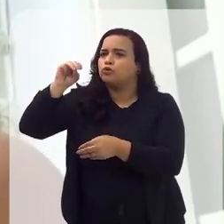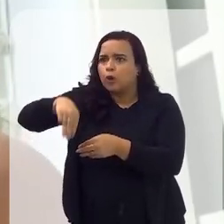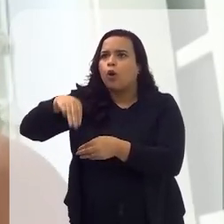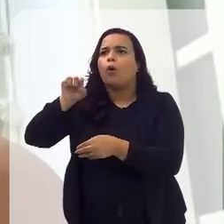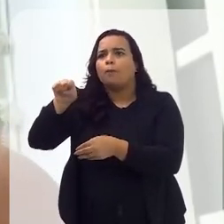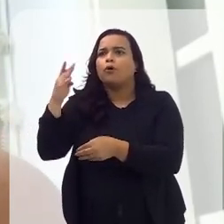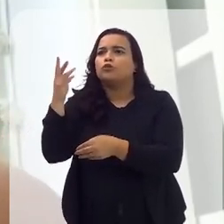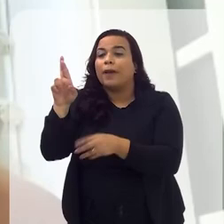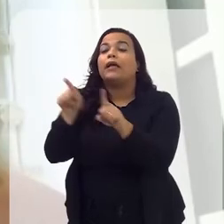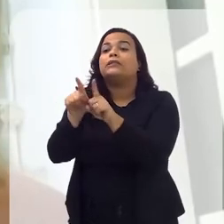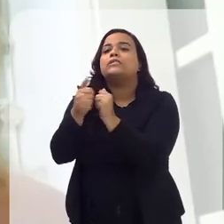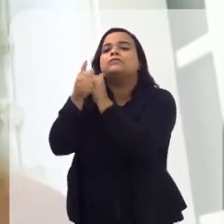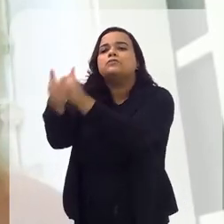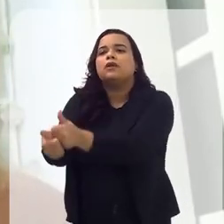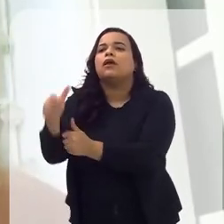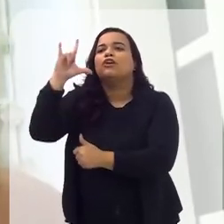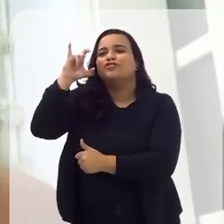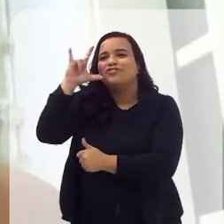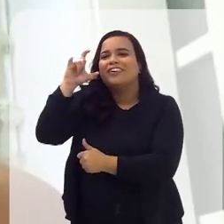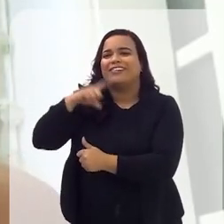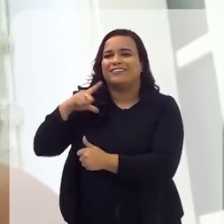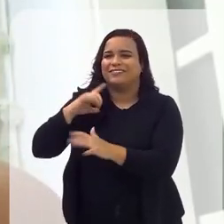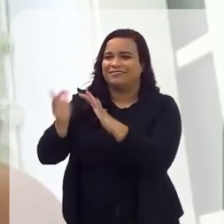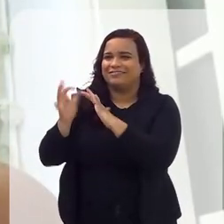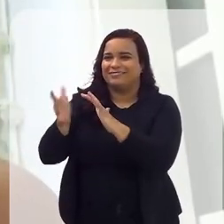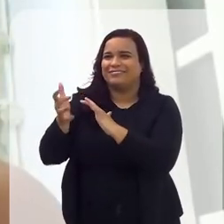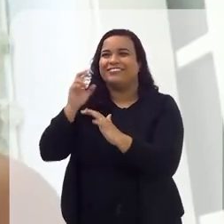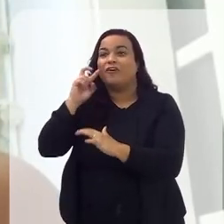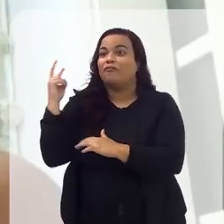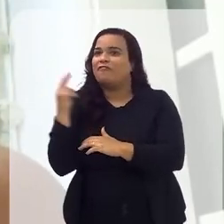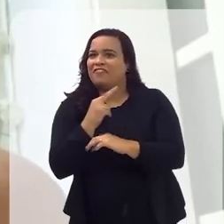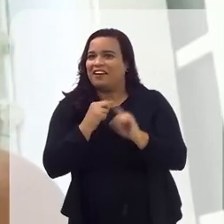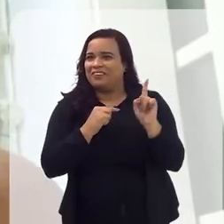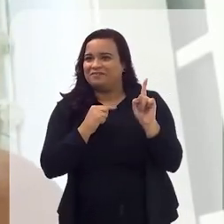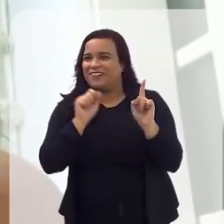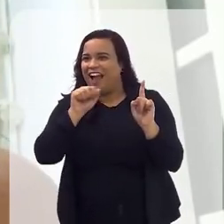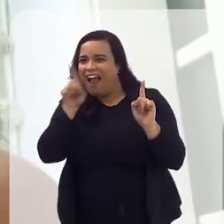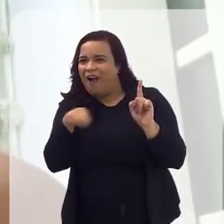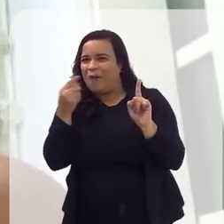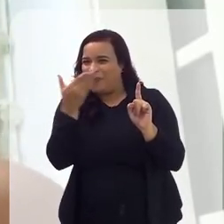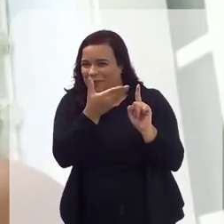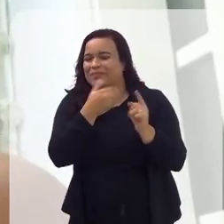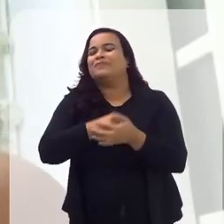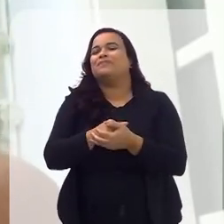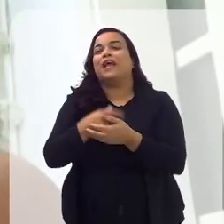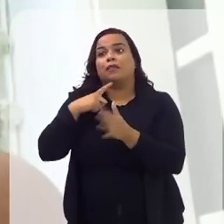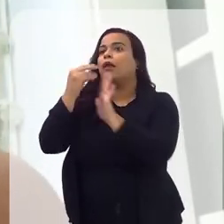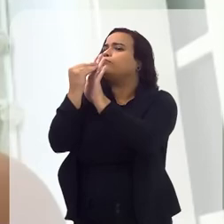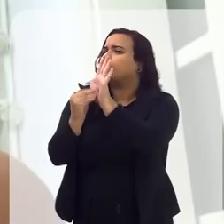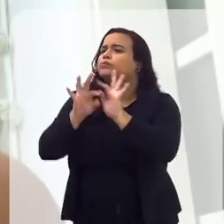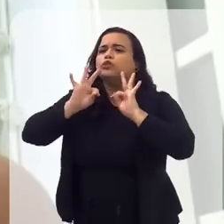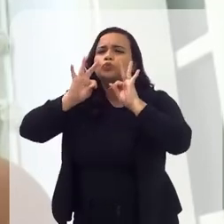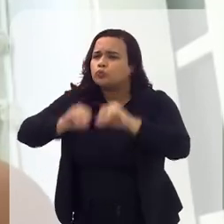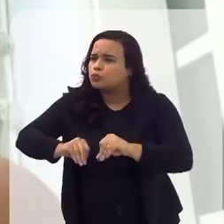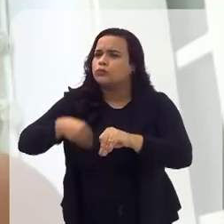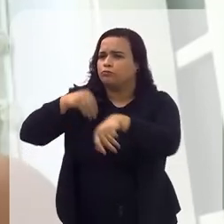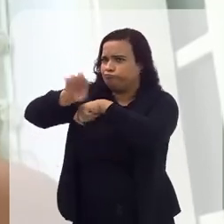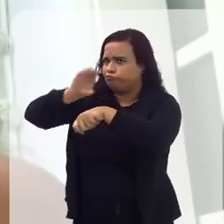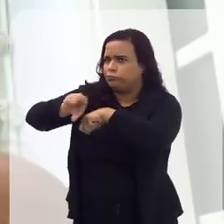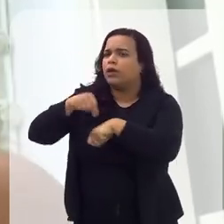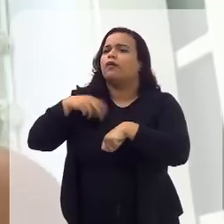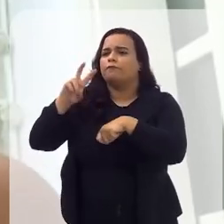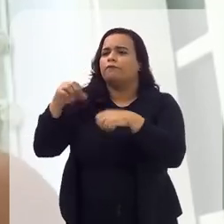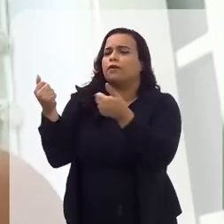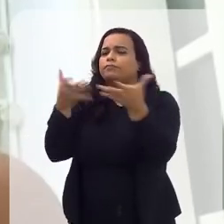www.explanteofilme.com.br e seguir a gente também nas redes sociais, no Instagram, que é @explanteofilme. Então, lá a gente vai ter toda essa agenda que eu estou passando aqui, a gente